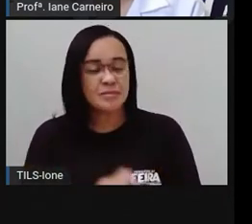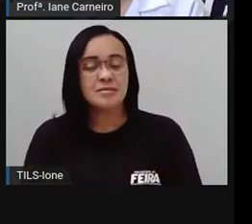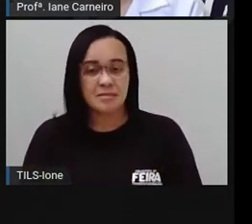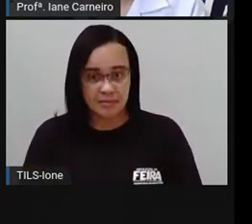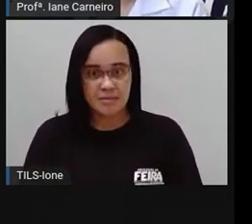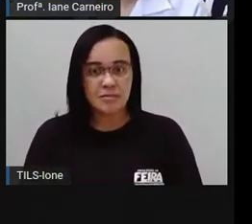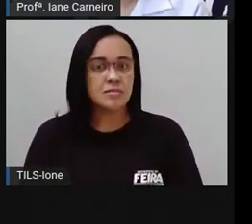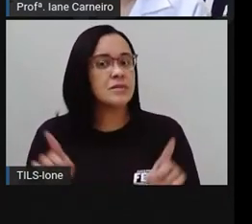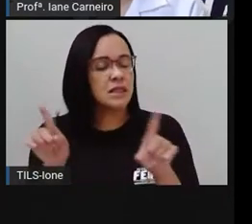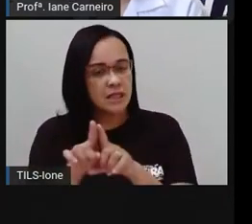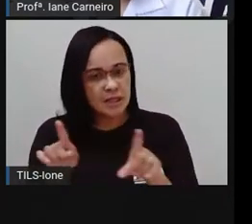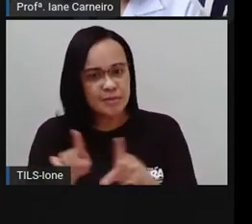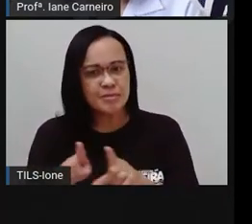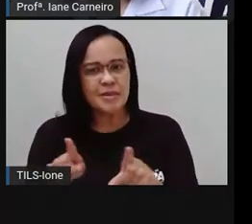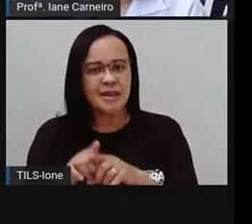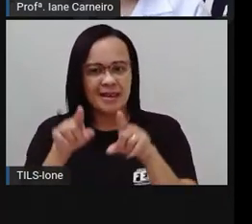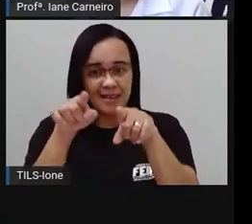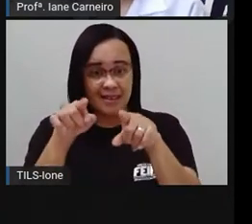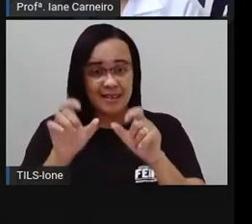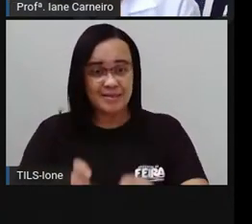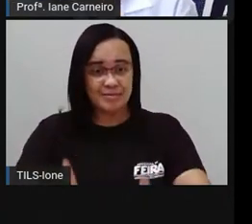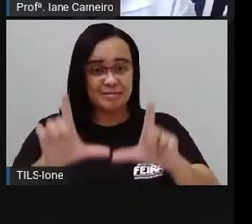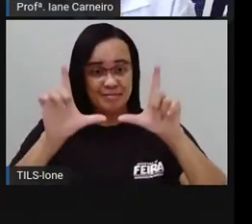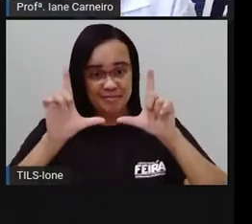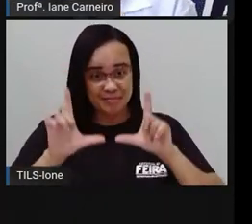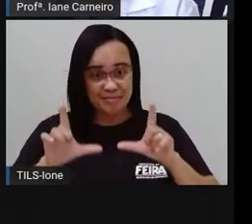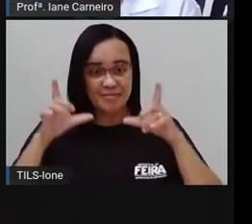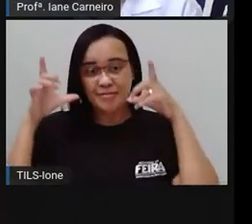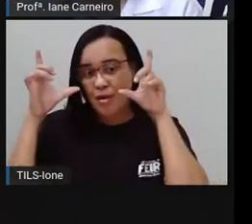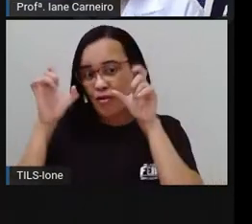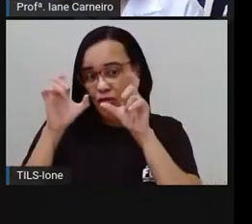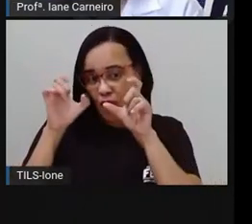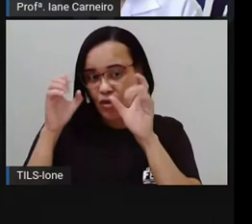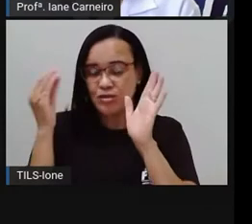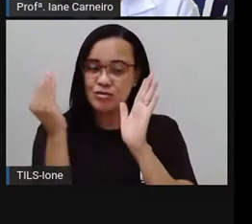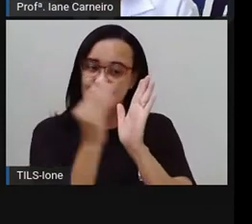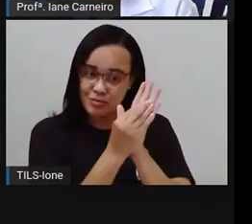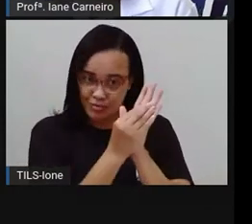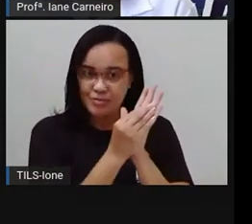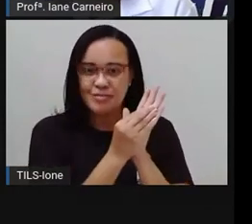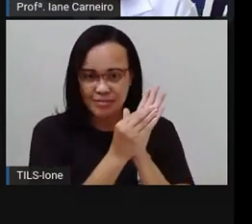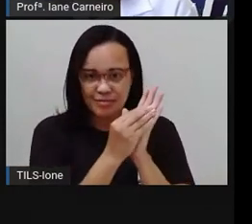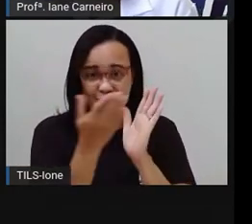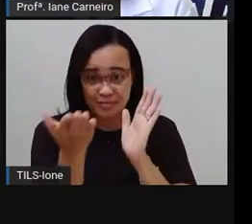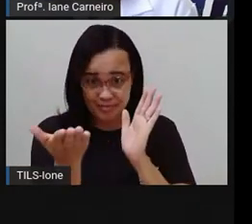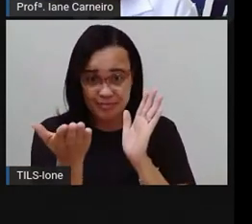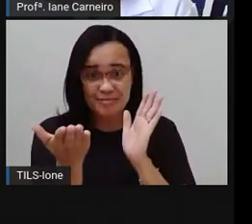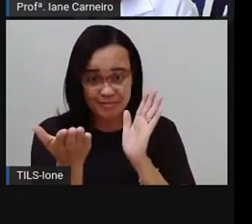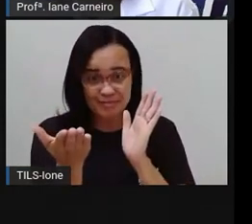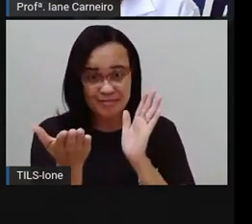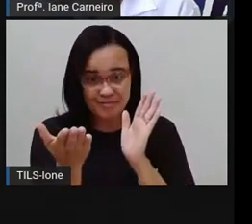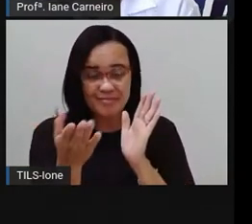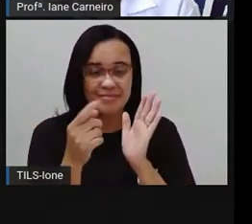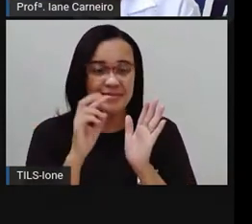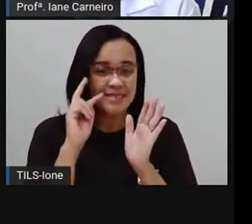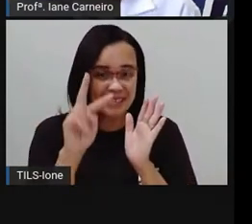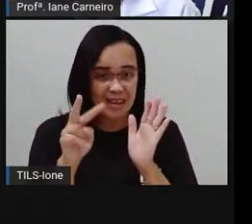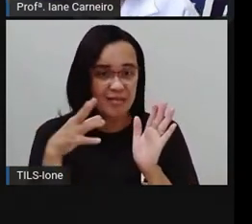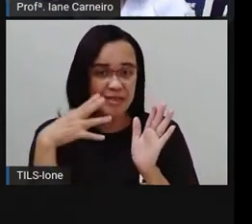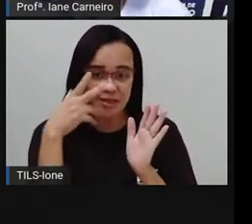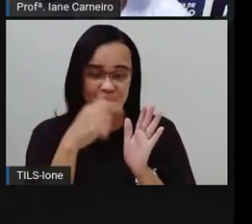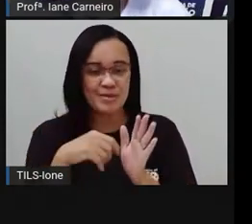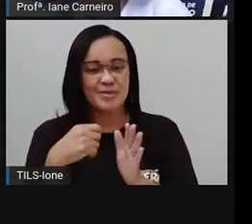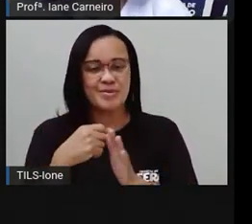Ó, e também o porta-retrato, né, que a gente vai fazer um aqui, a prova trouxe para vocês verem. Tá vendo aqui, ó, um objeto de decoração.